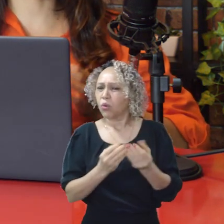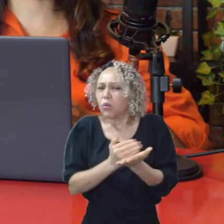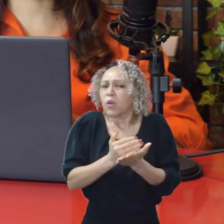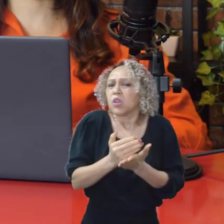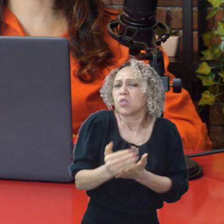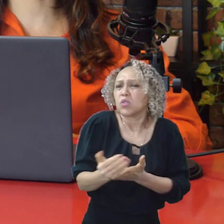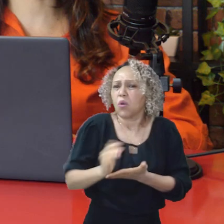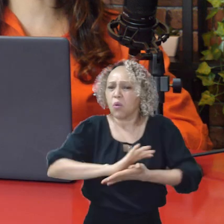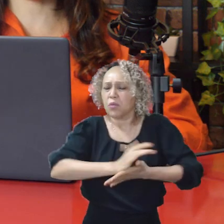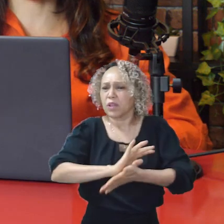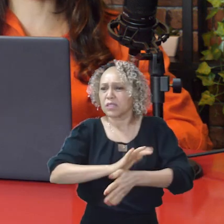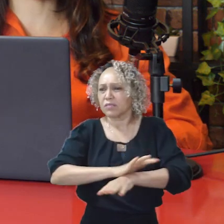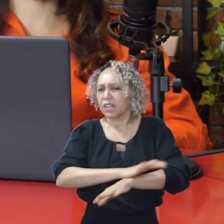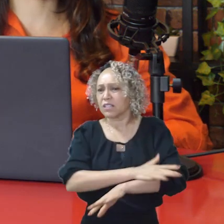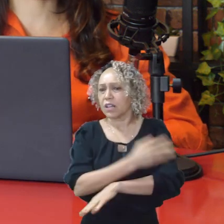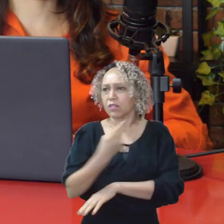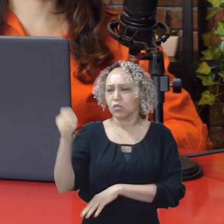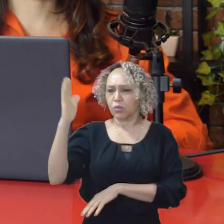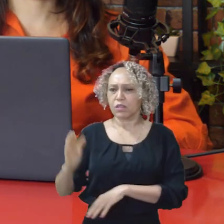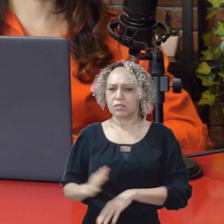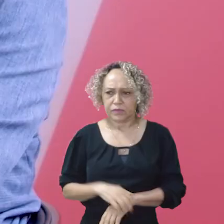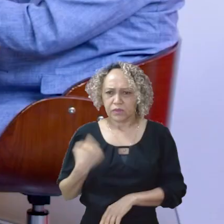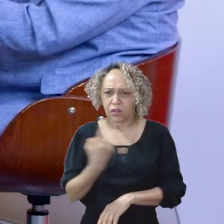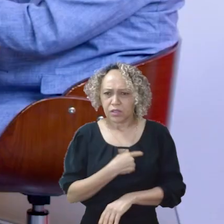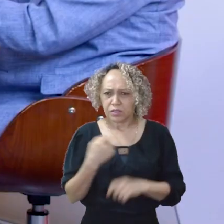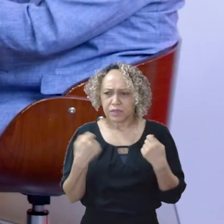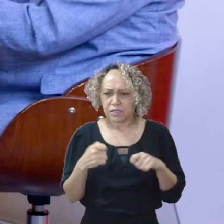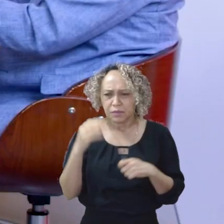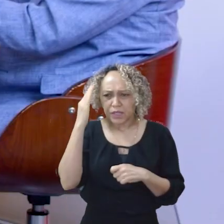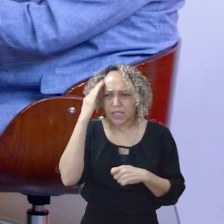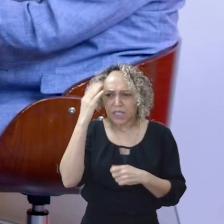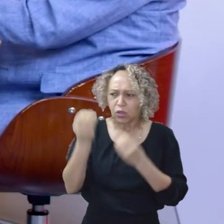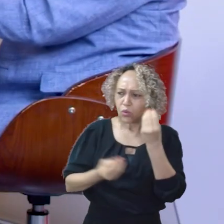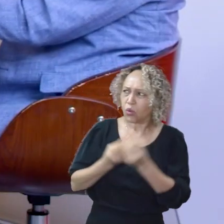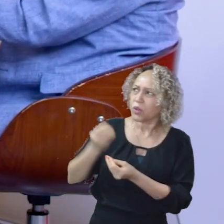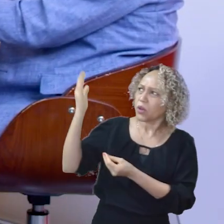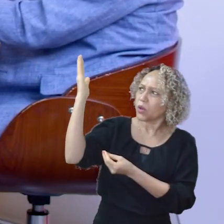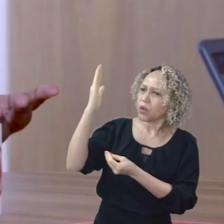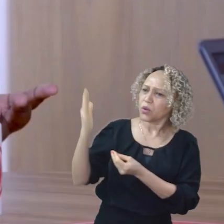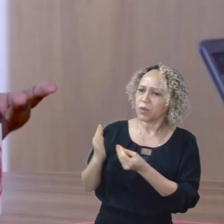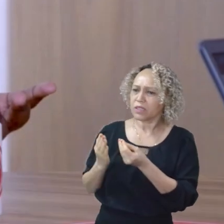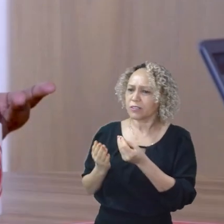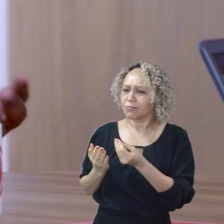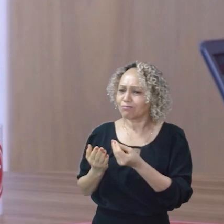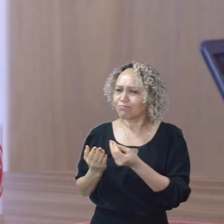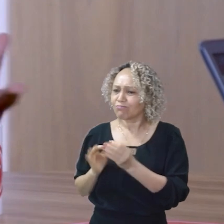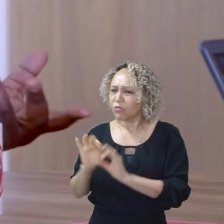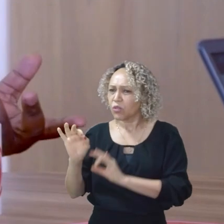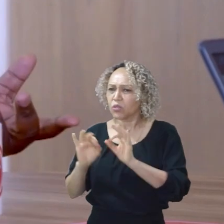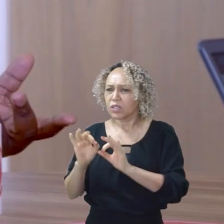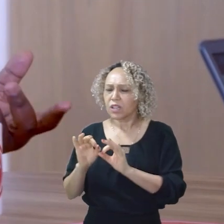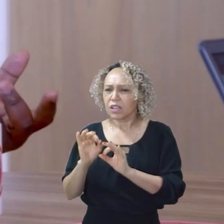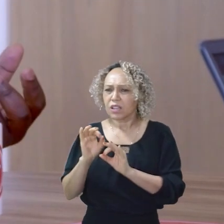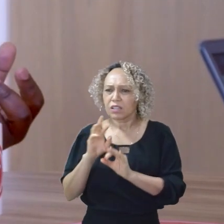da discriminação racial no Brasil. Precisamos entender como foi construído o Brasil. Aí que